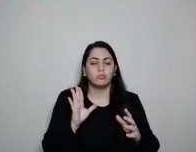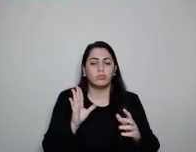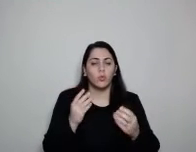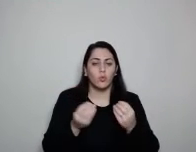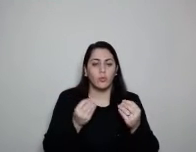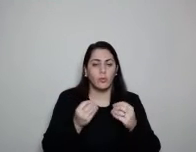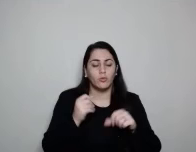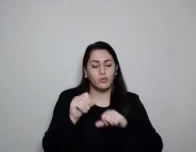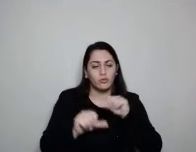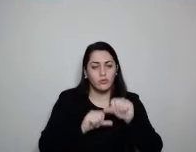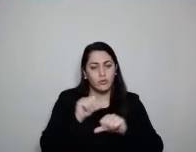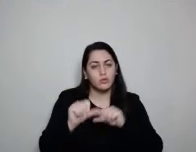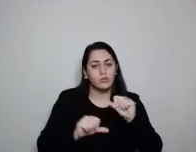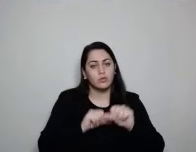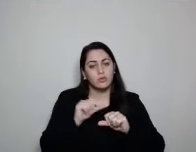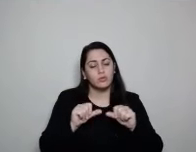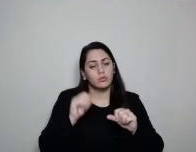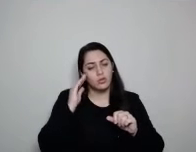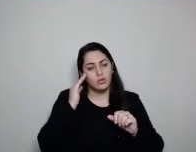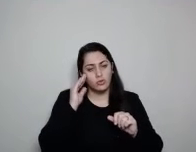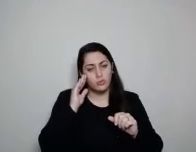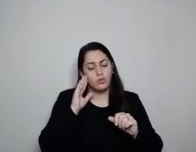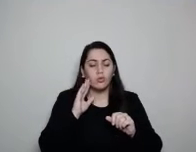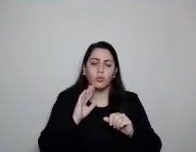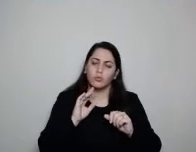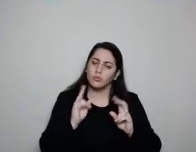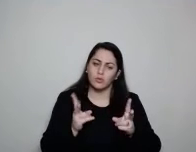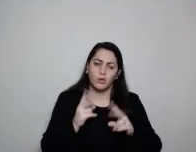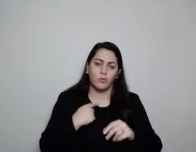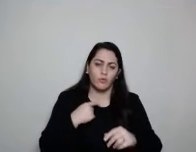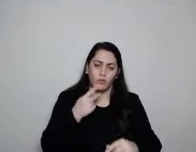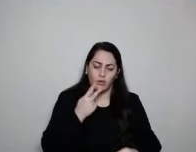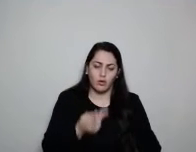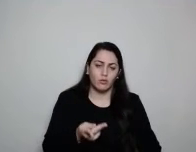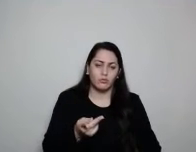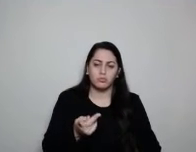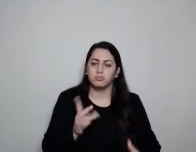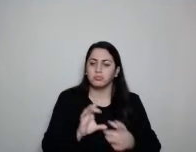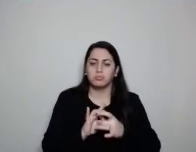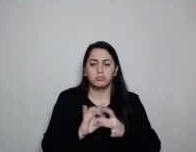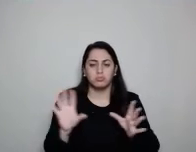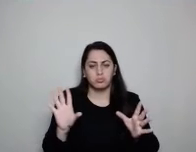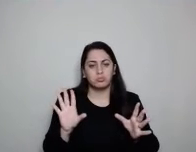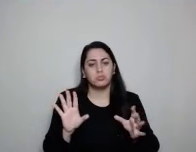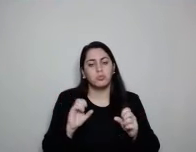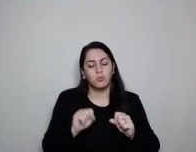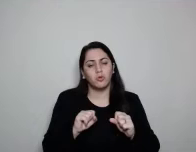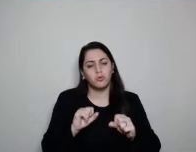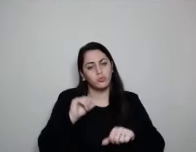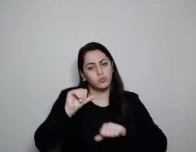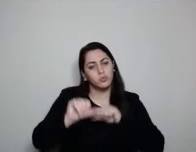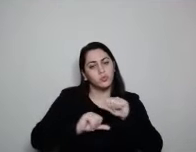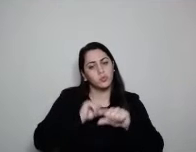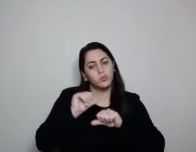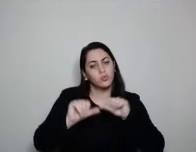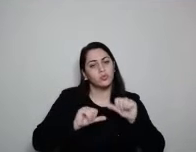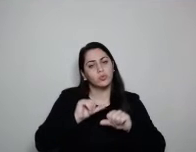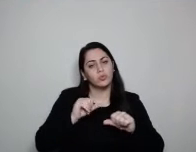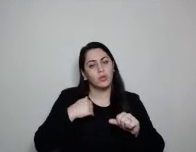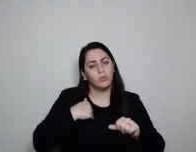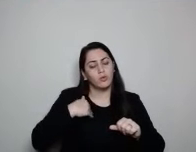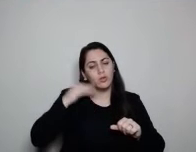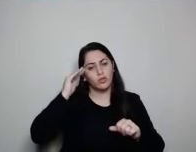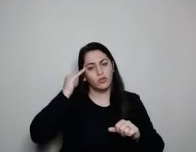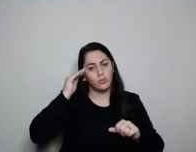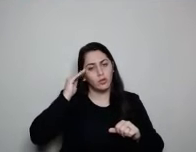uma mudança de entendimento, como sempre eu tenho dito. Estou aberto, inclusive, retroceder ao entendimento que inicialmente